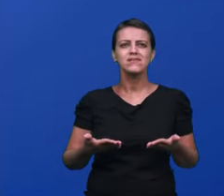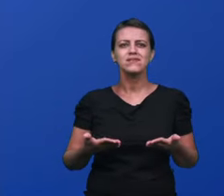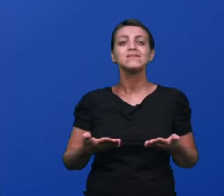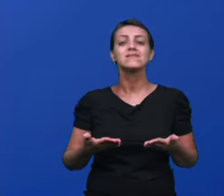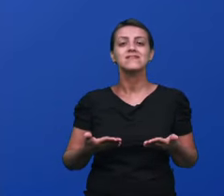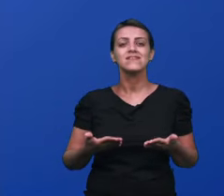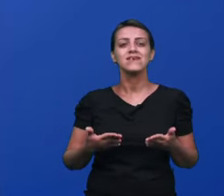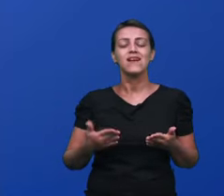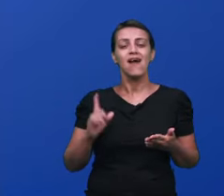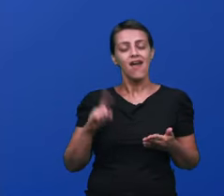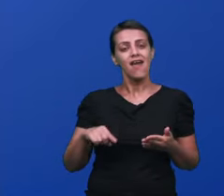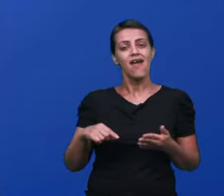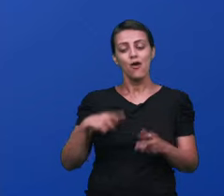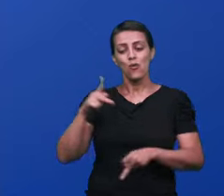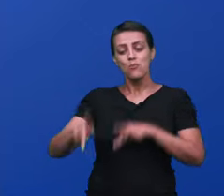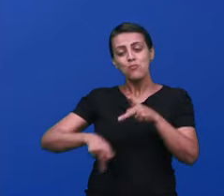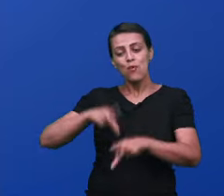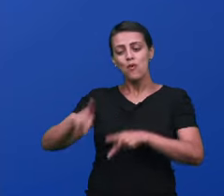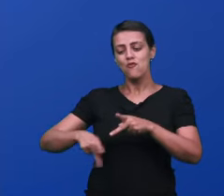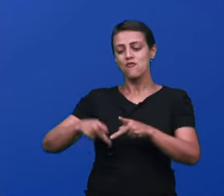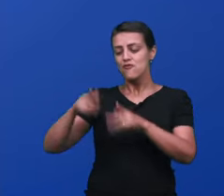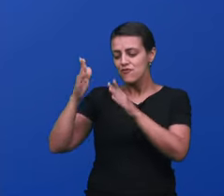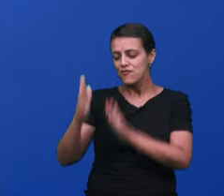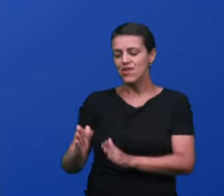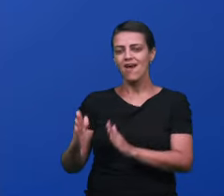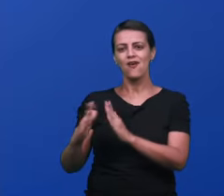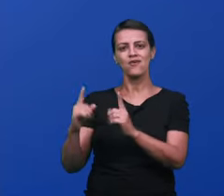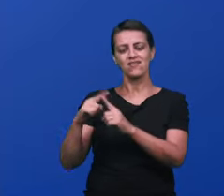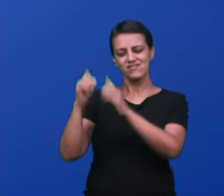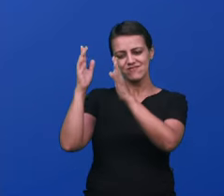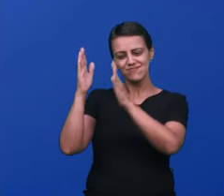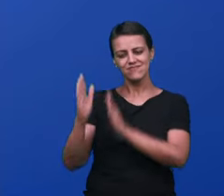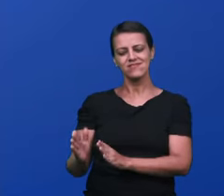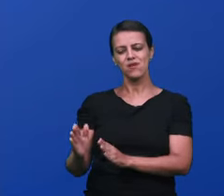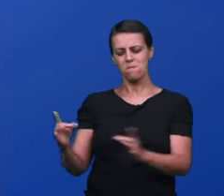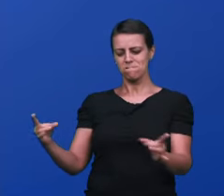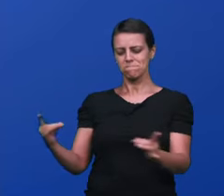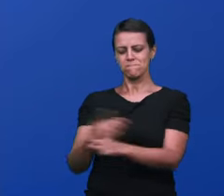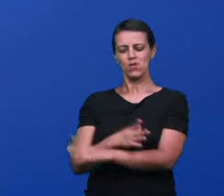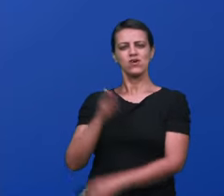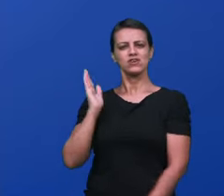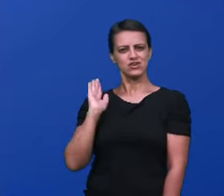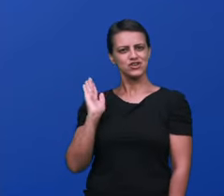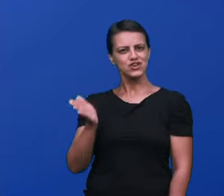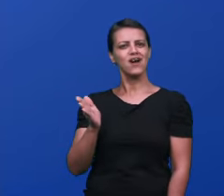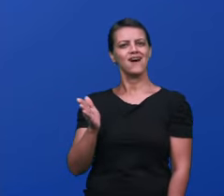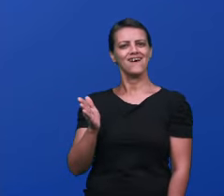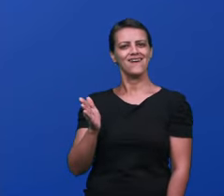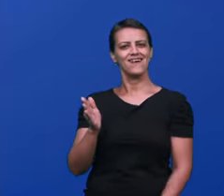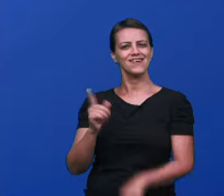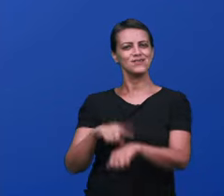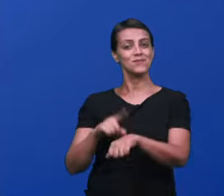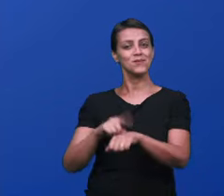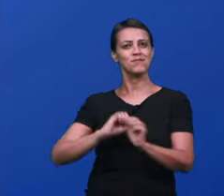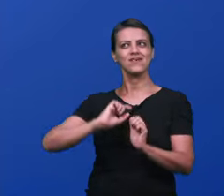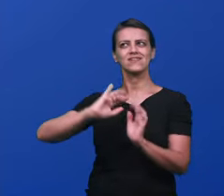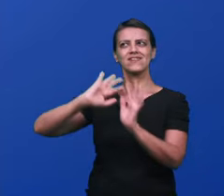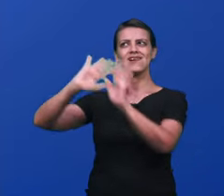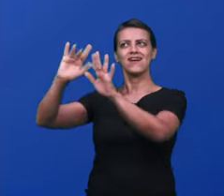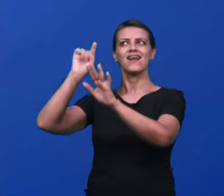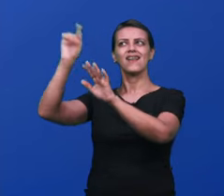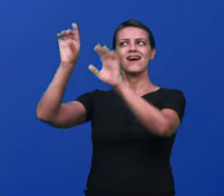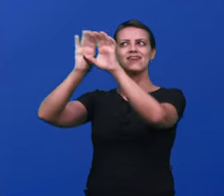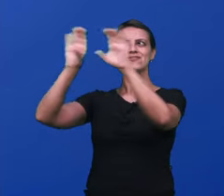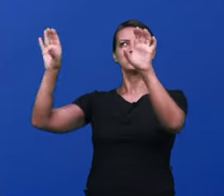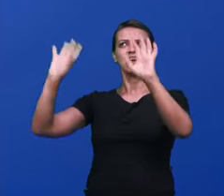a igreja fiel, que está pronta e preparada para estar com Jesus na ceia